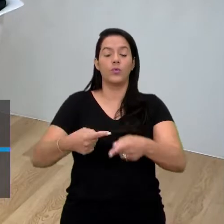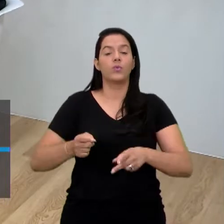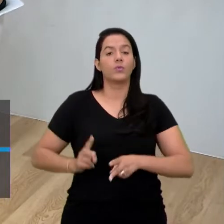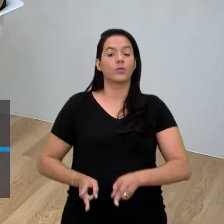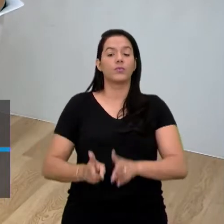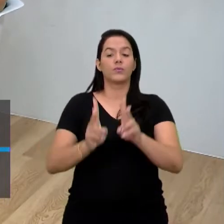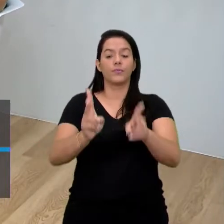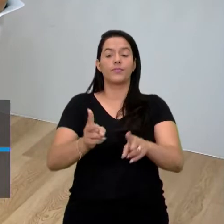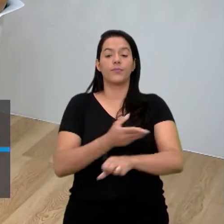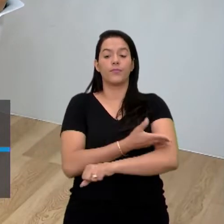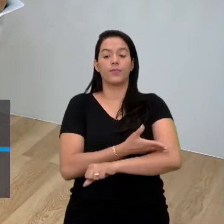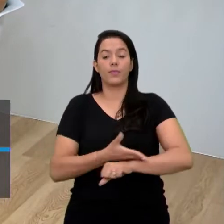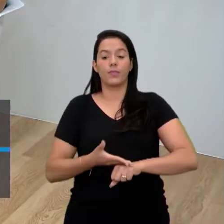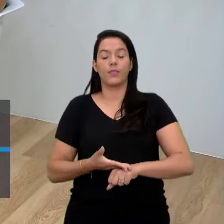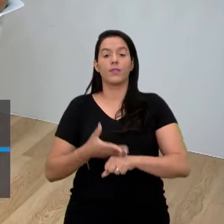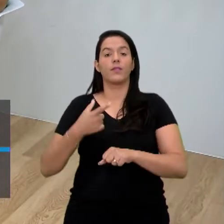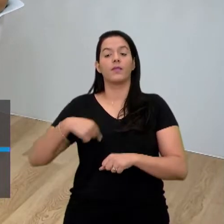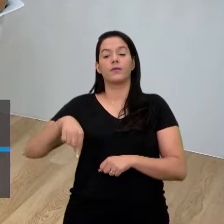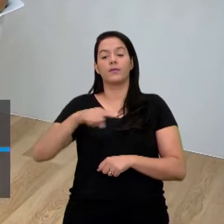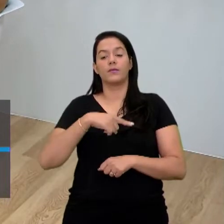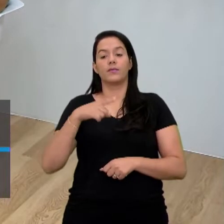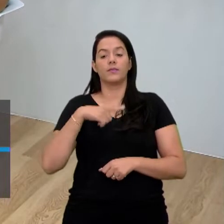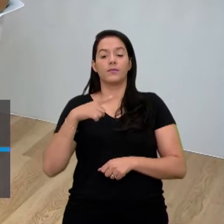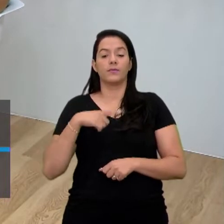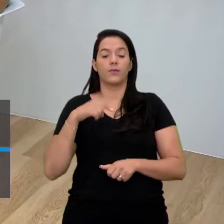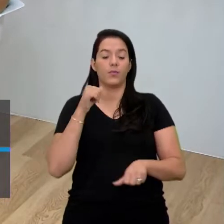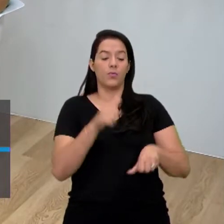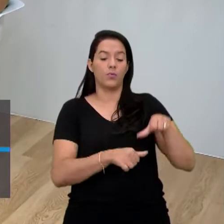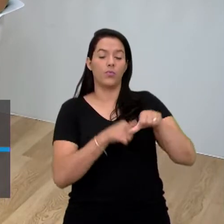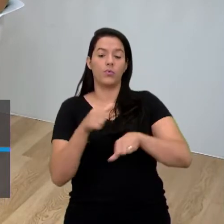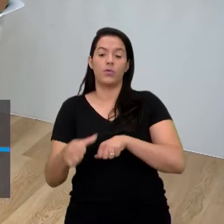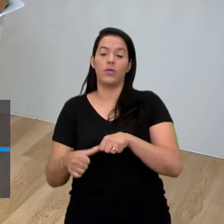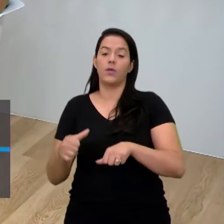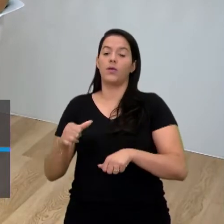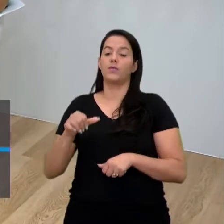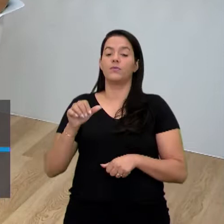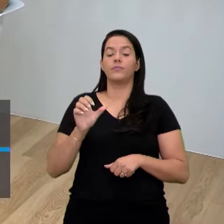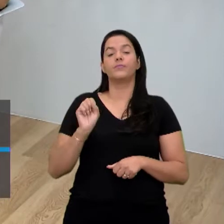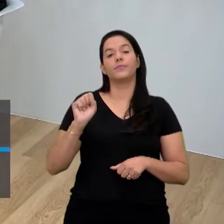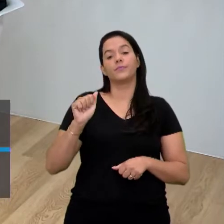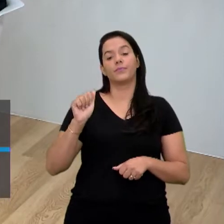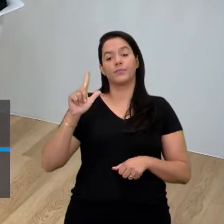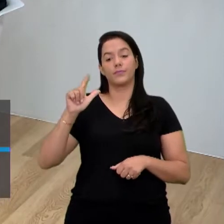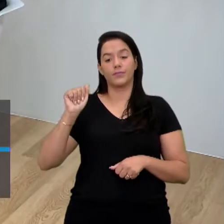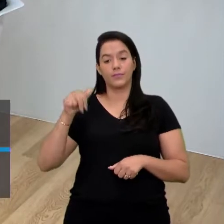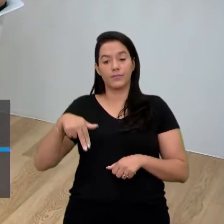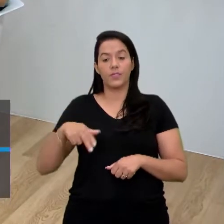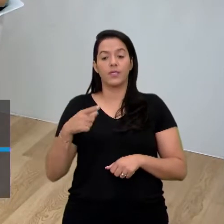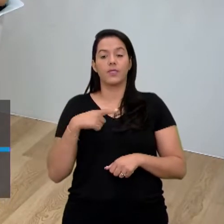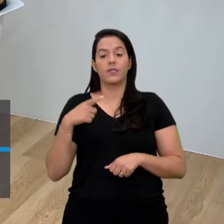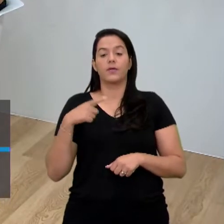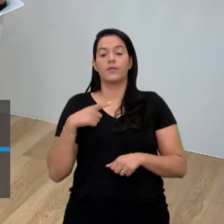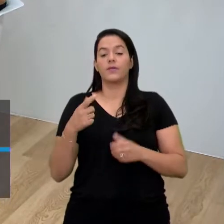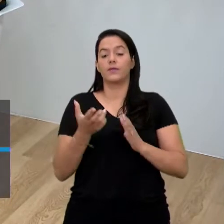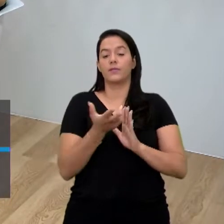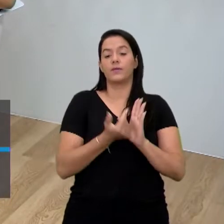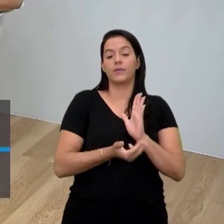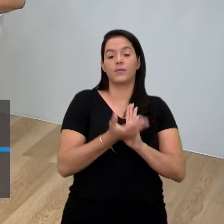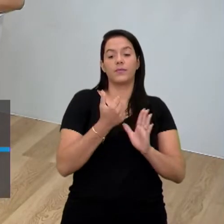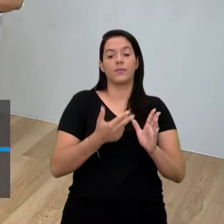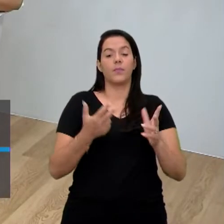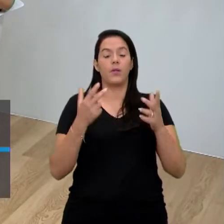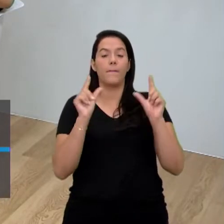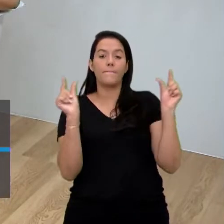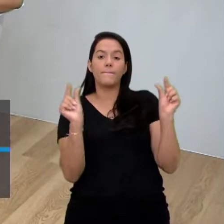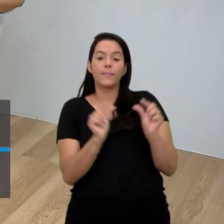obviamente, esses costumes curdos, né, que não se converteram ao Islã, elas fazem hoje tatuagens minimalistas para que as pessoas não